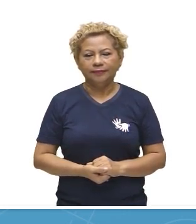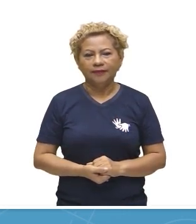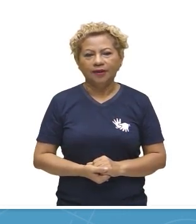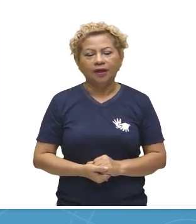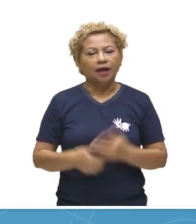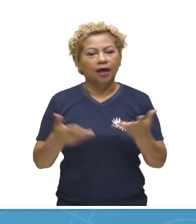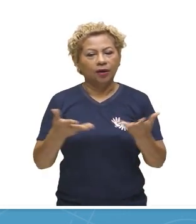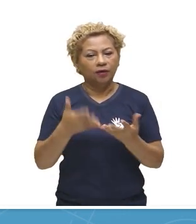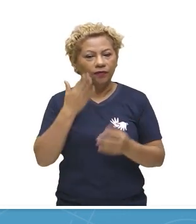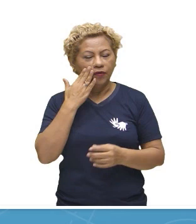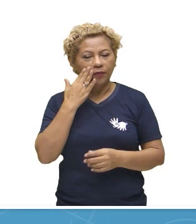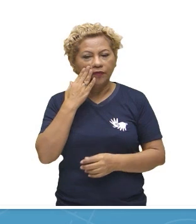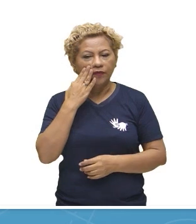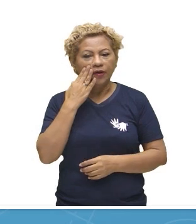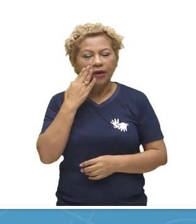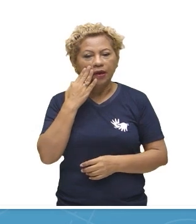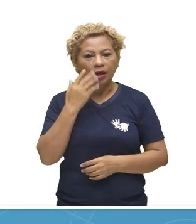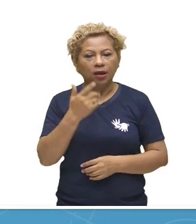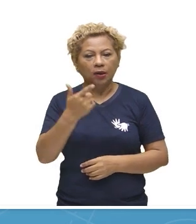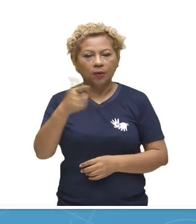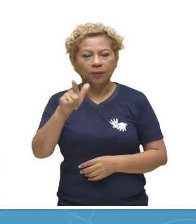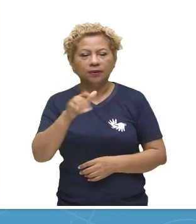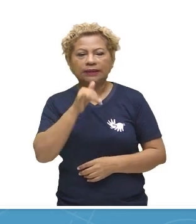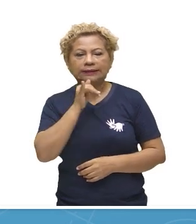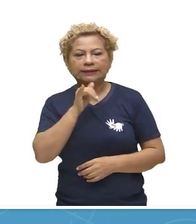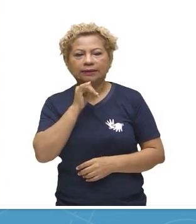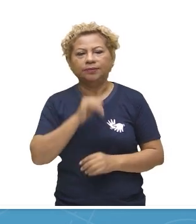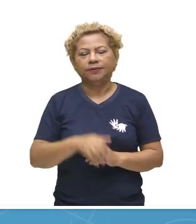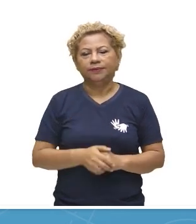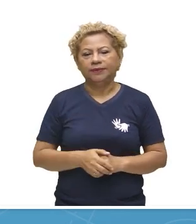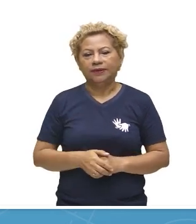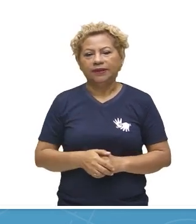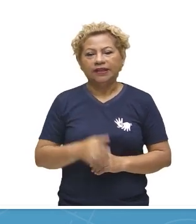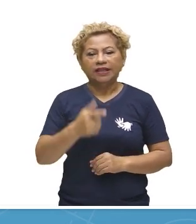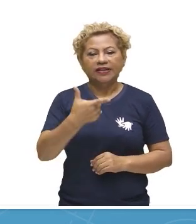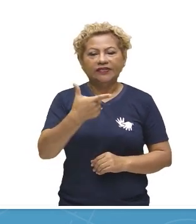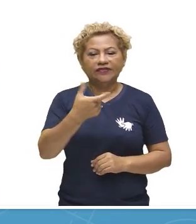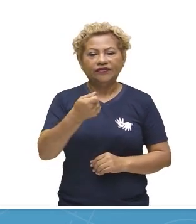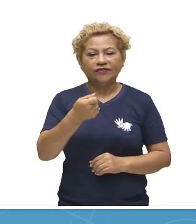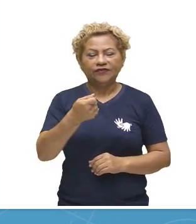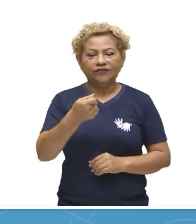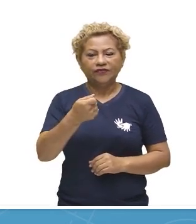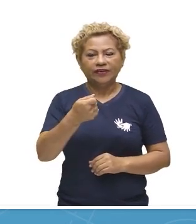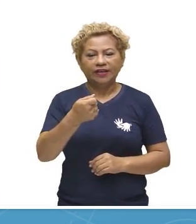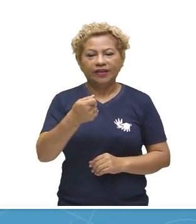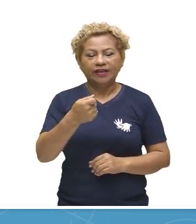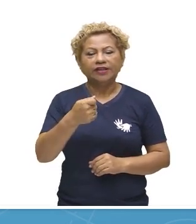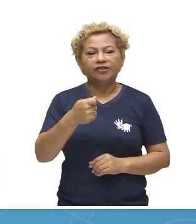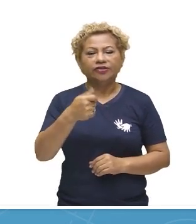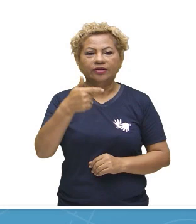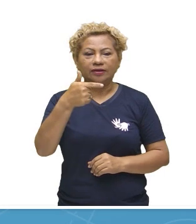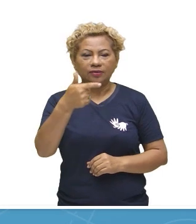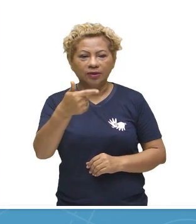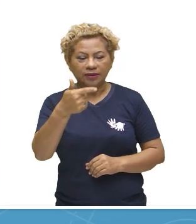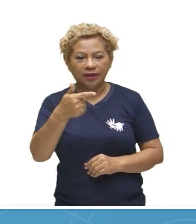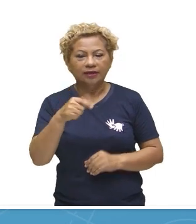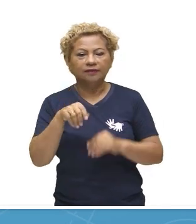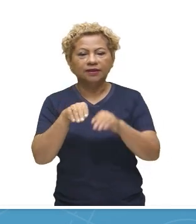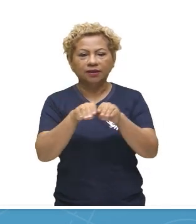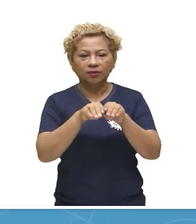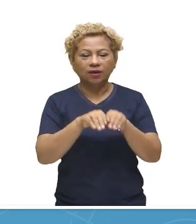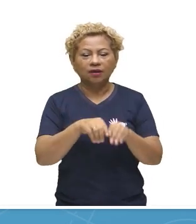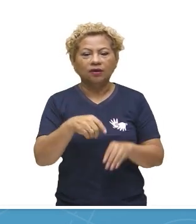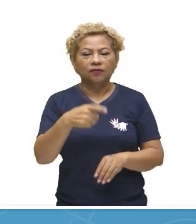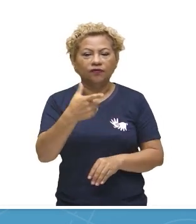Vamos ver aí mais dois exemplos. 20 ao quadrado. 20 ao quadrado é igual a 20 vezes 20, que é igual a